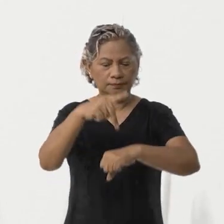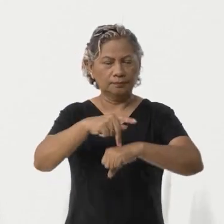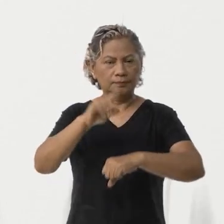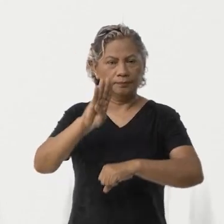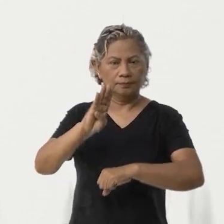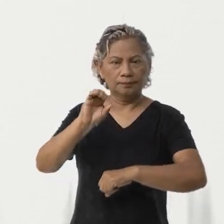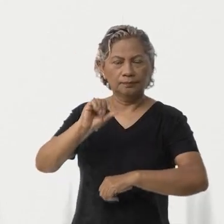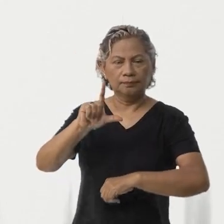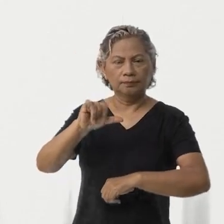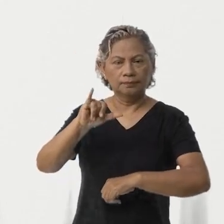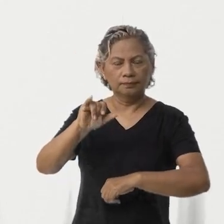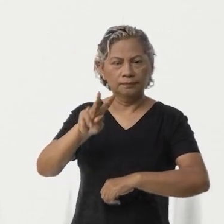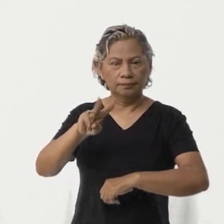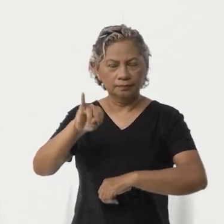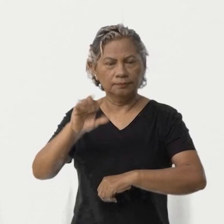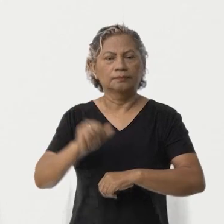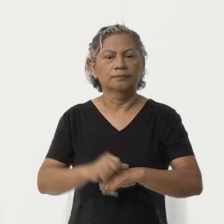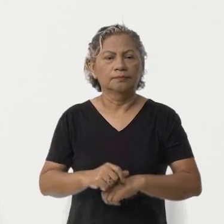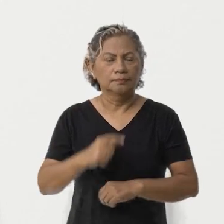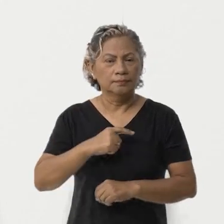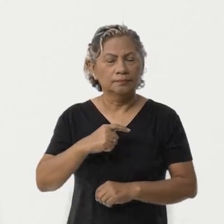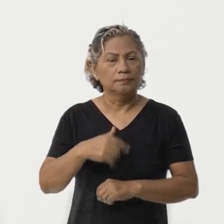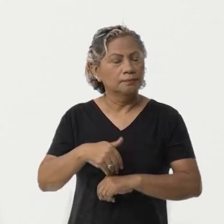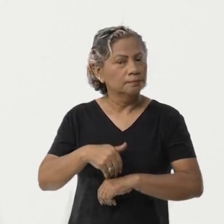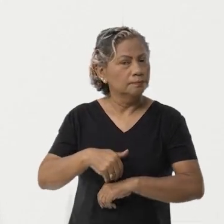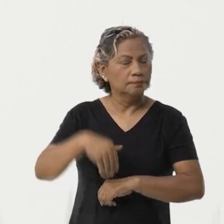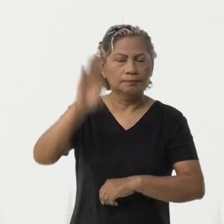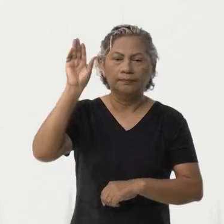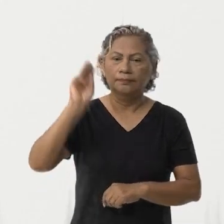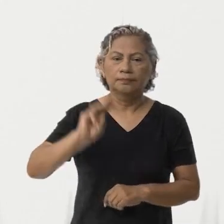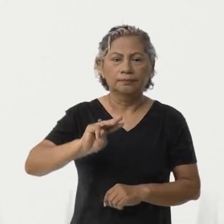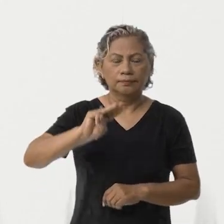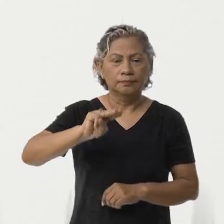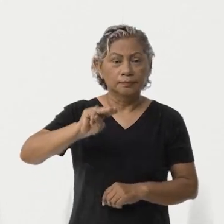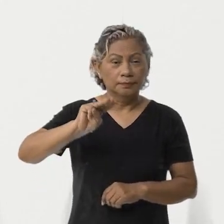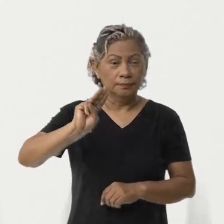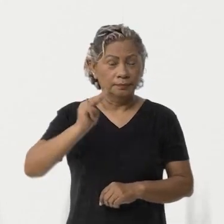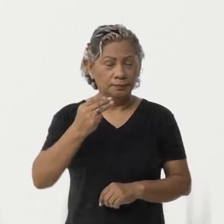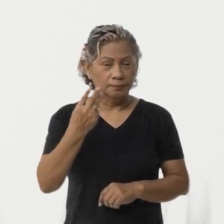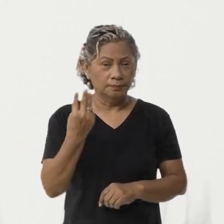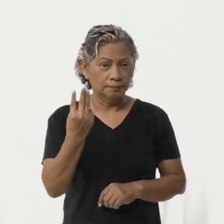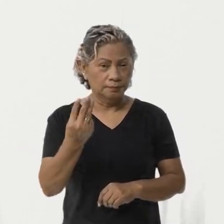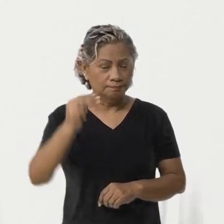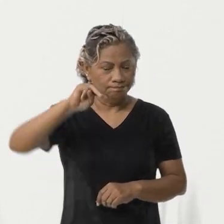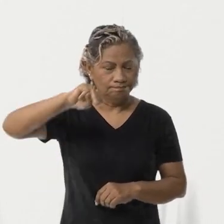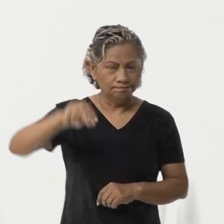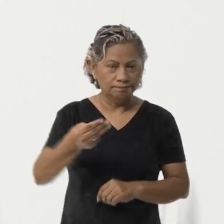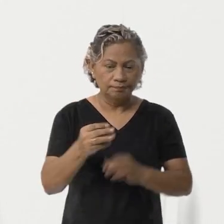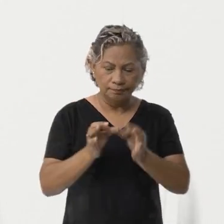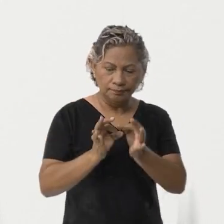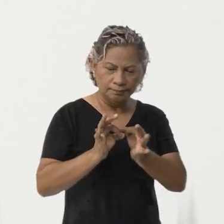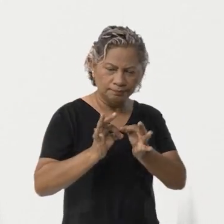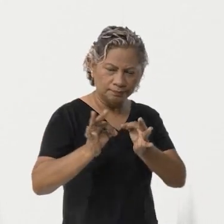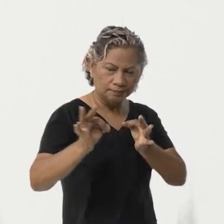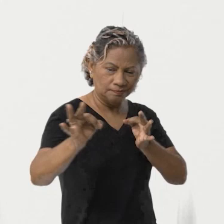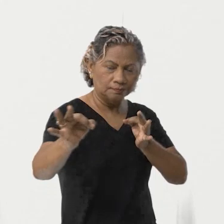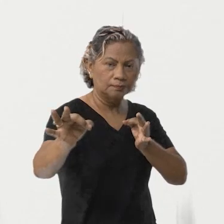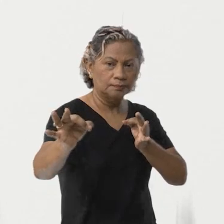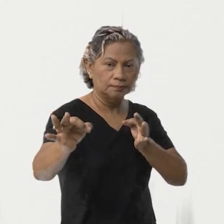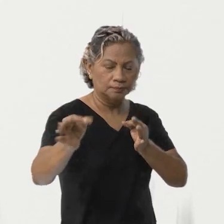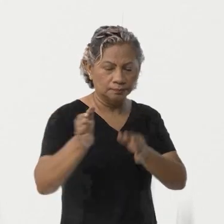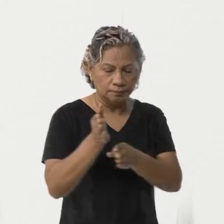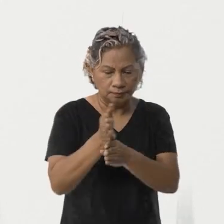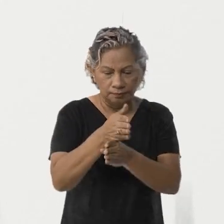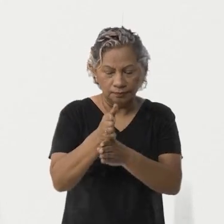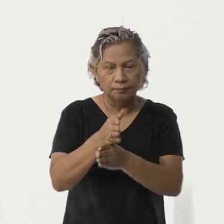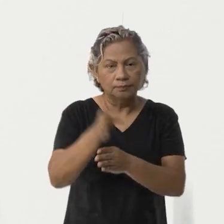fronteira terrestre, ou seja, o maior limite com o nosso Brasil. Mais de 3.000 quilômetros de fronteira entre Brasil e